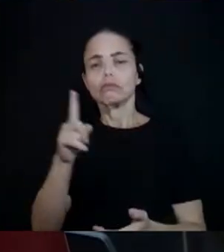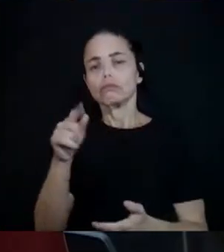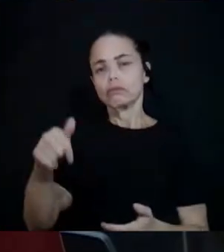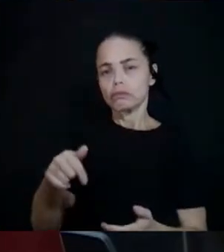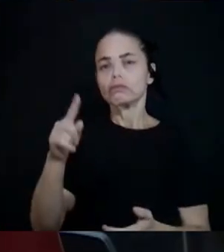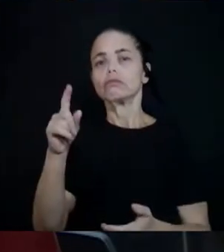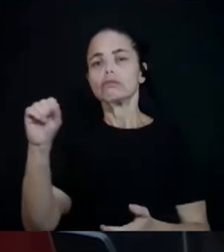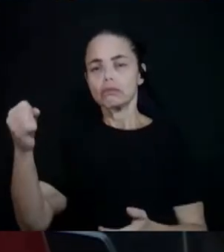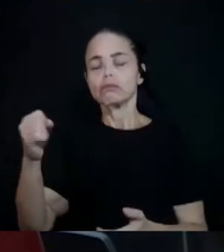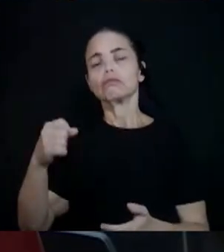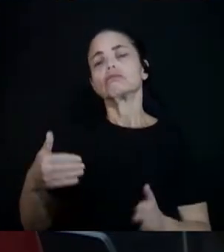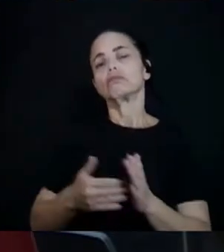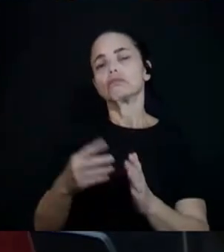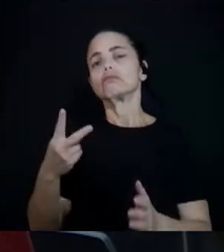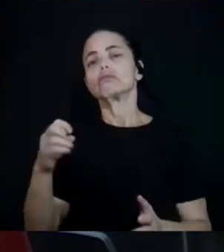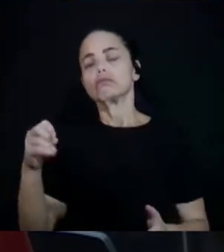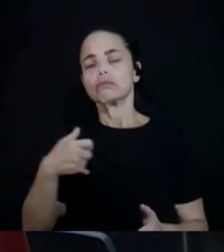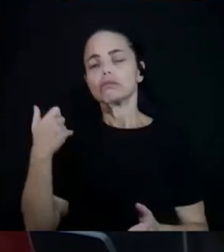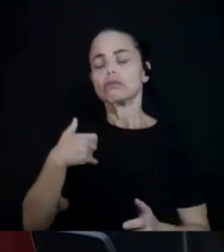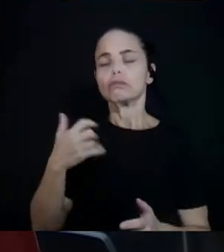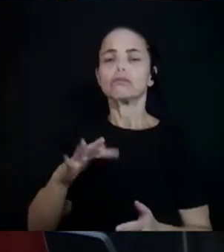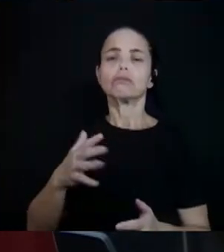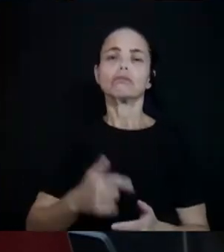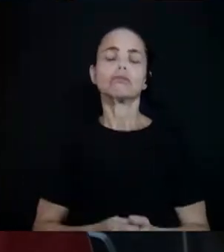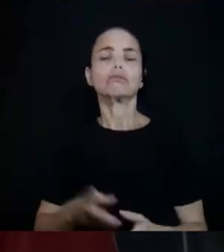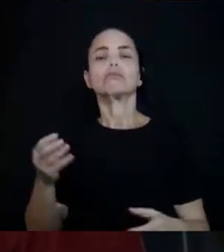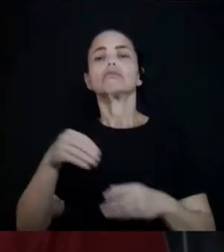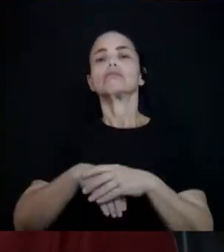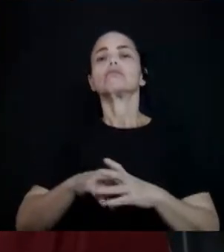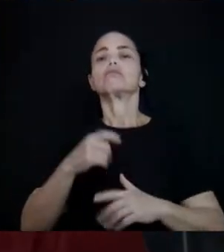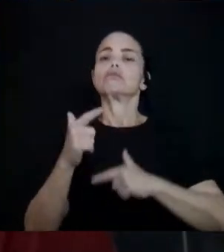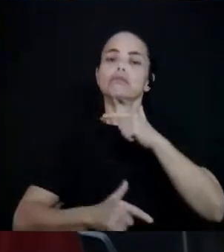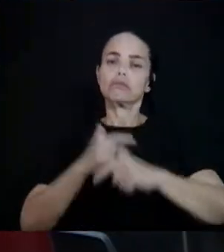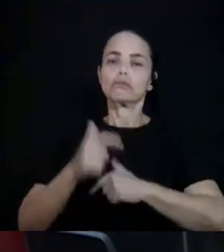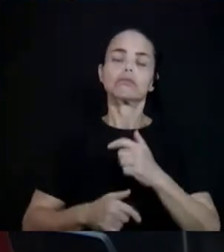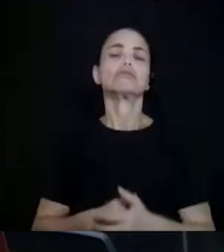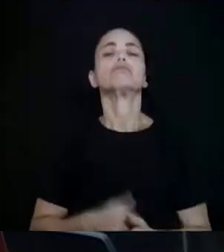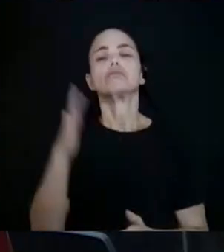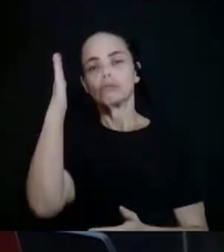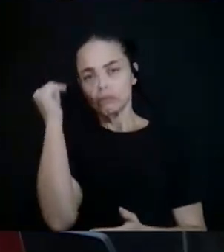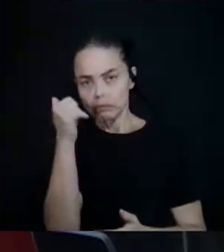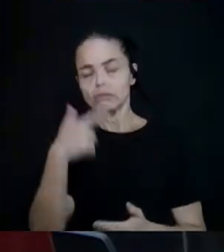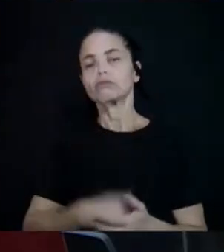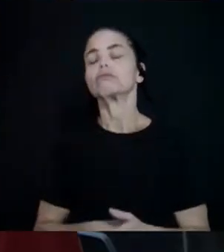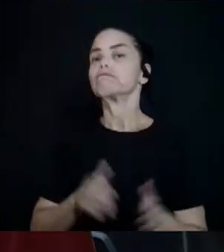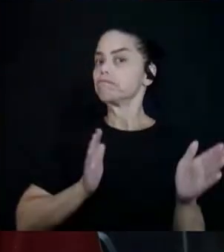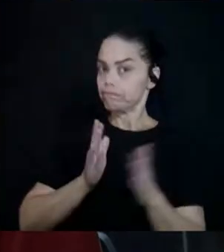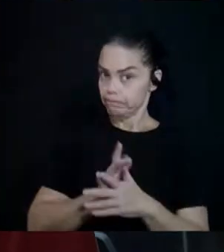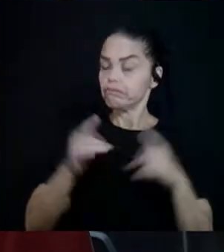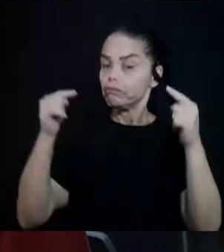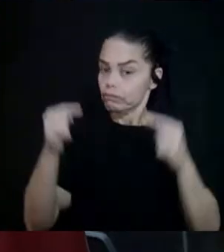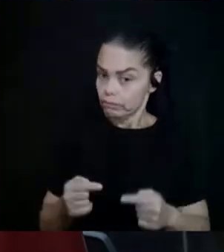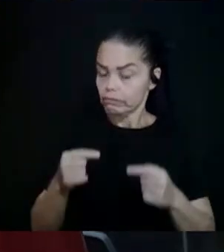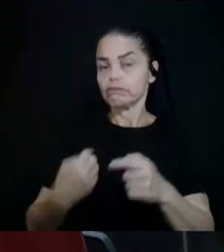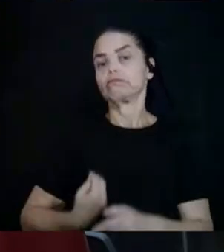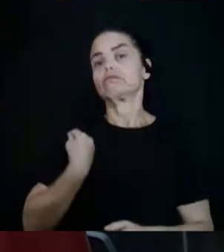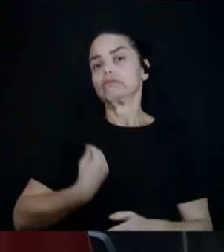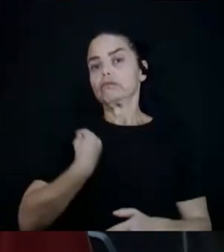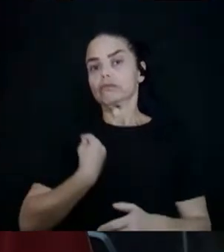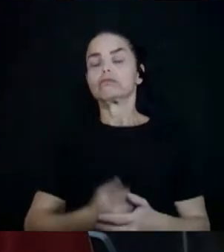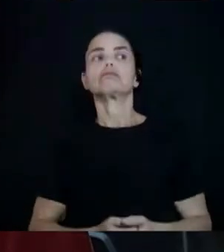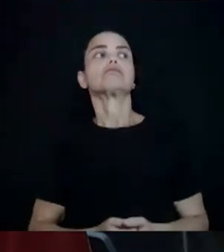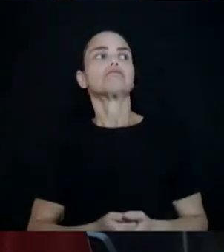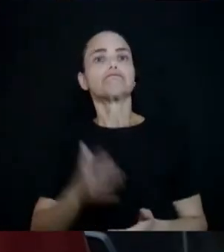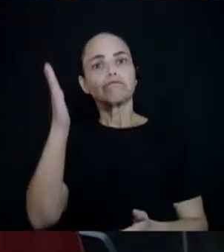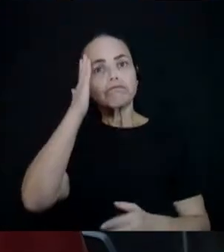anos mais ou menos, e em inserção no mercado de trabalho. E a gente sabe que é uma fase muito desafiadora da vida. E compreender